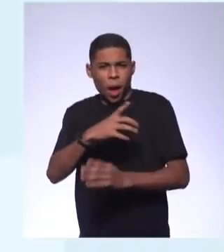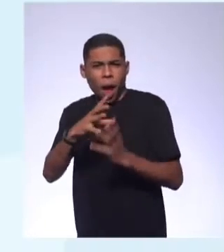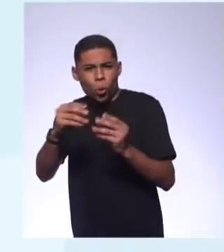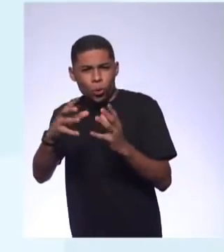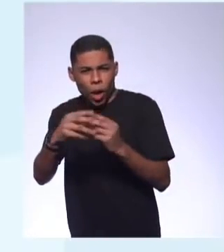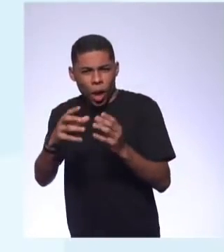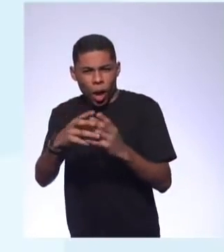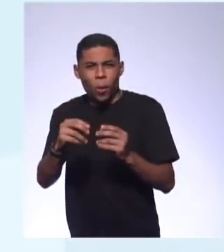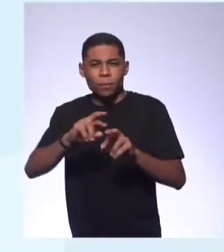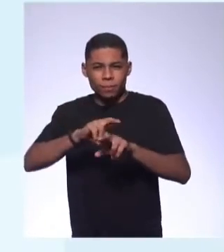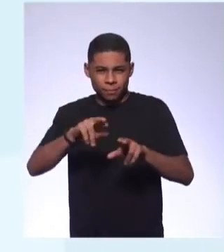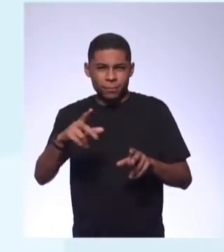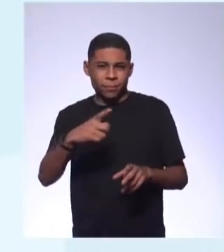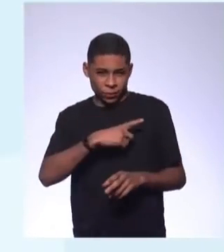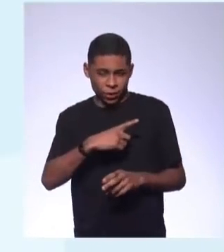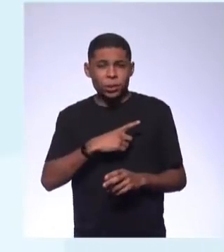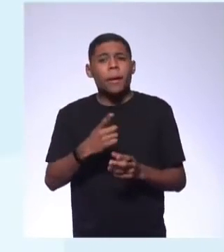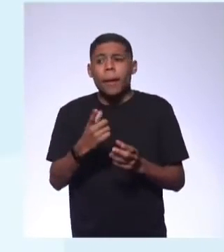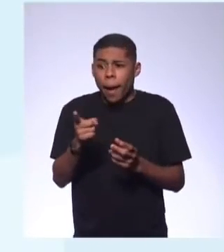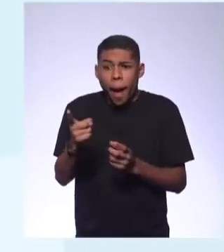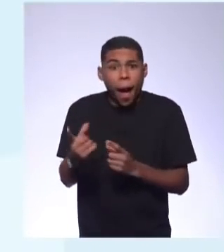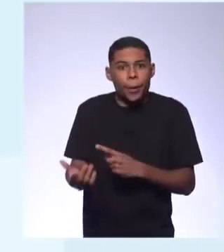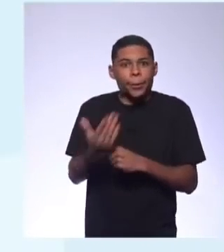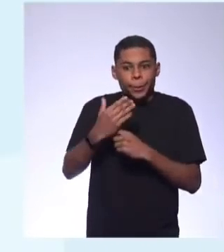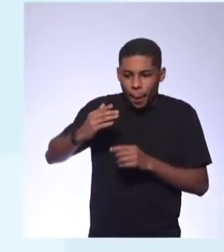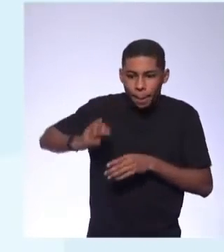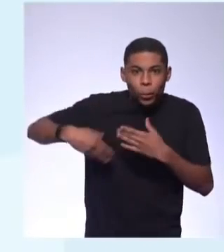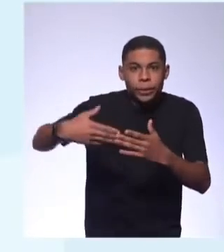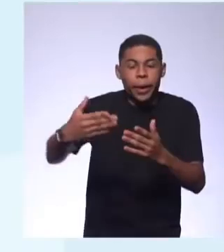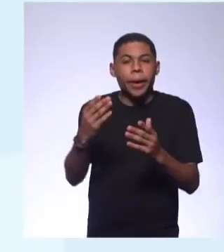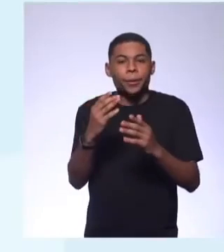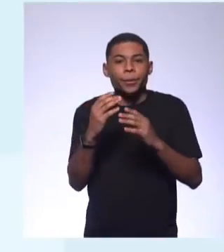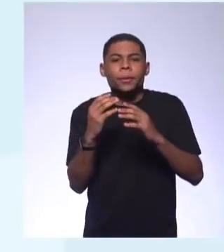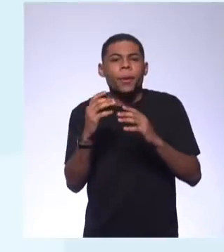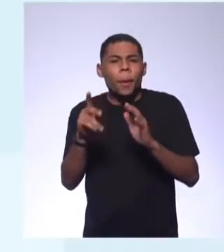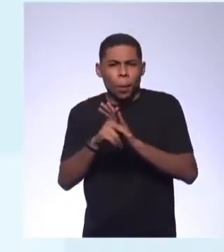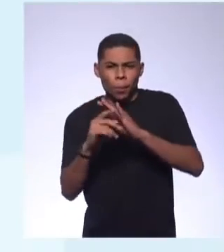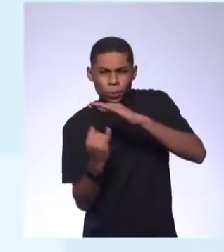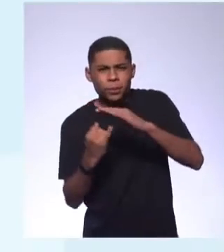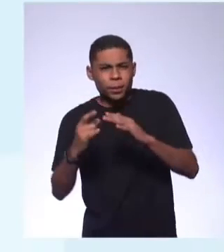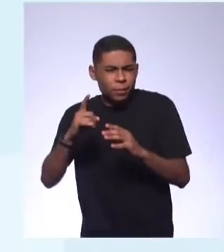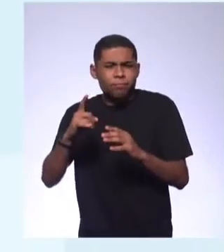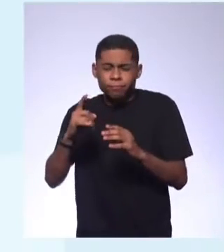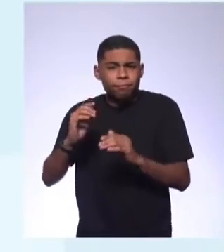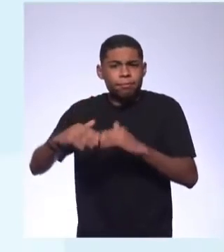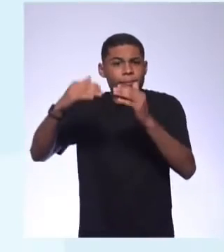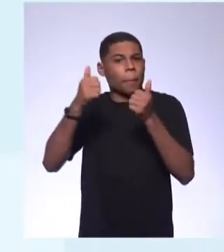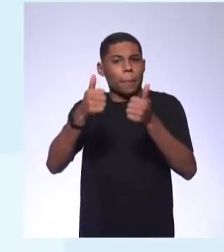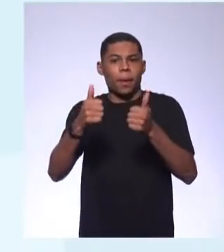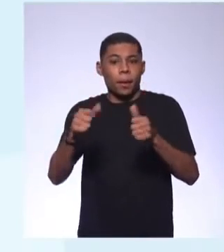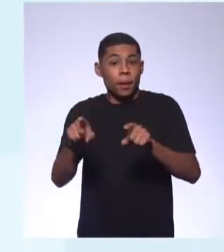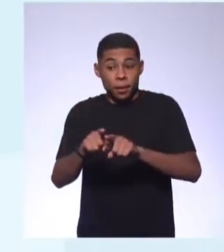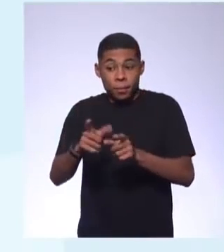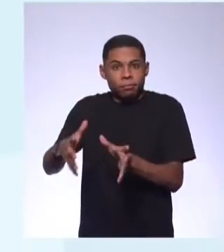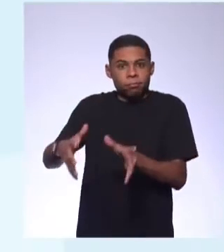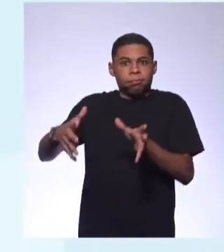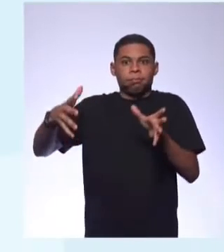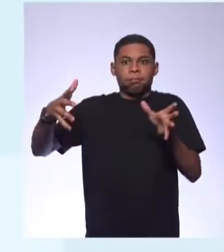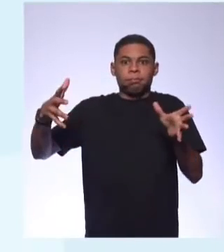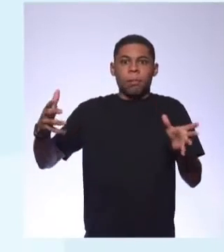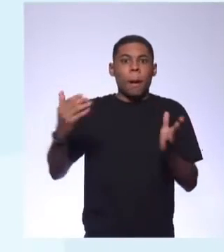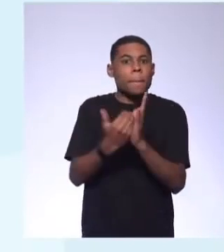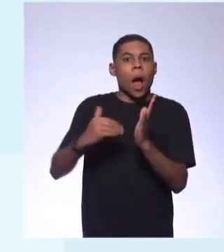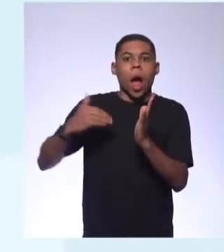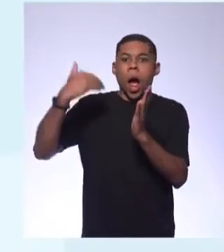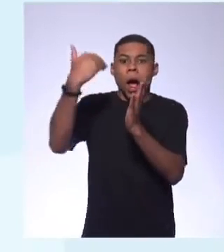eram fundamentais para que o processo de industrialização pudesse manter sua expansão e